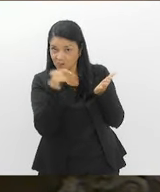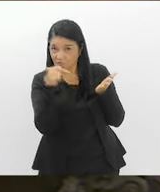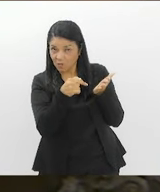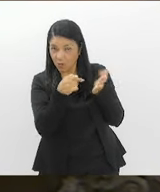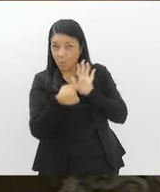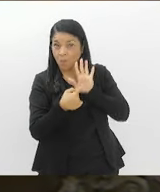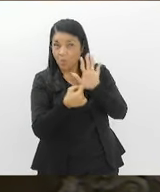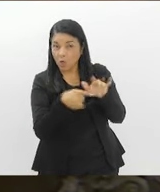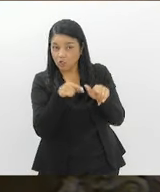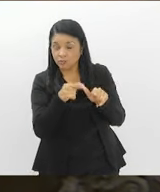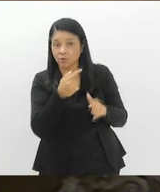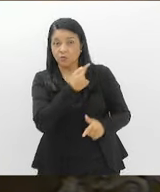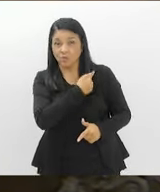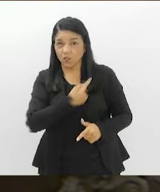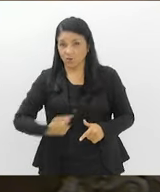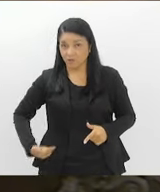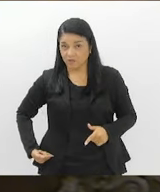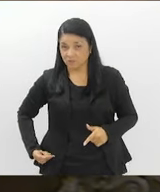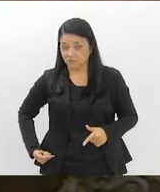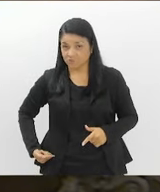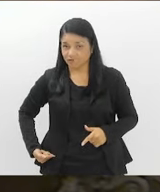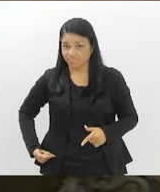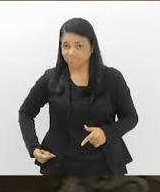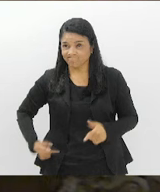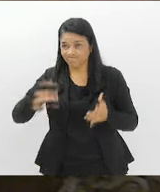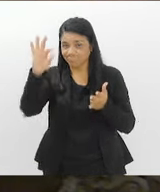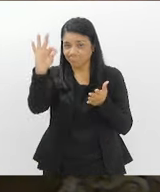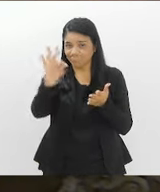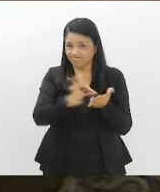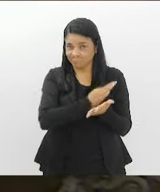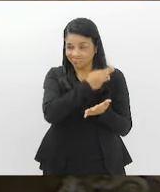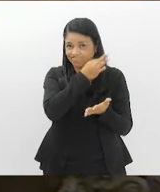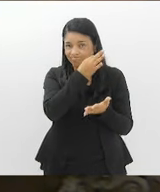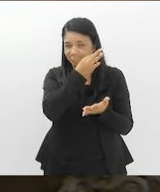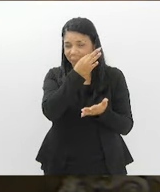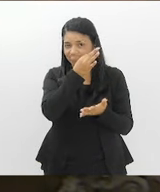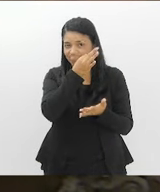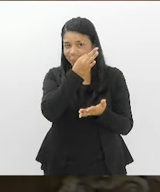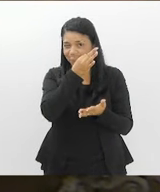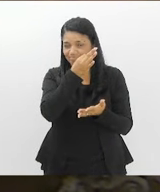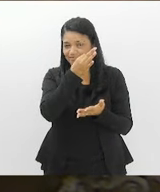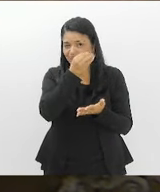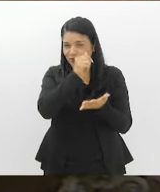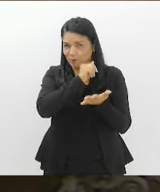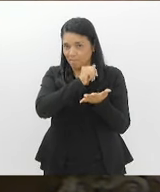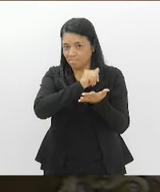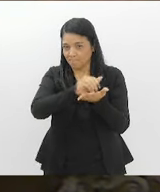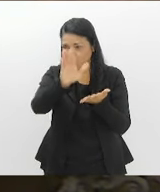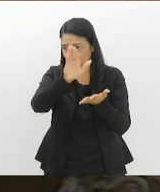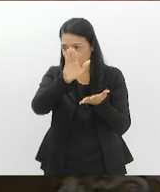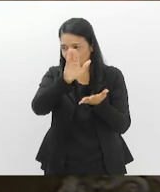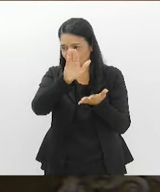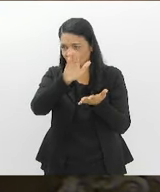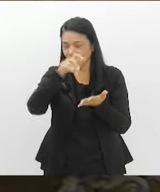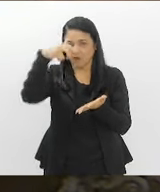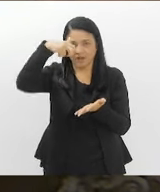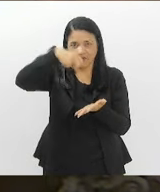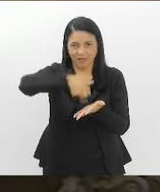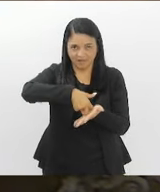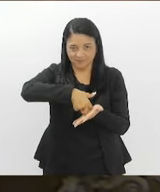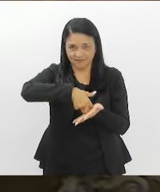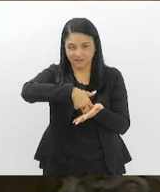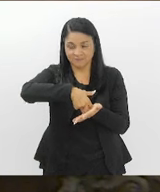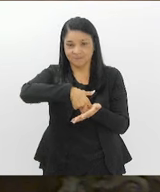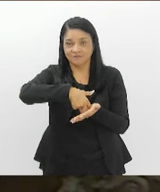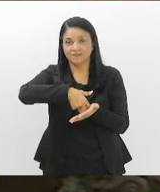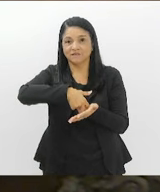o governante assinava a sua sentença de morte pelo próprio punho quando